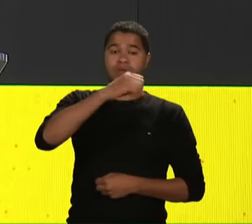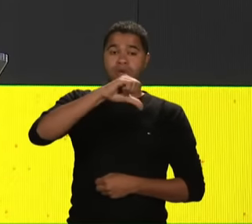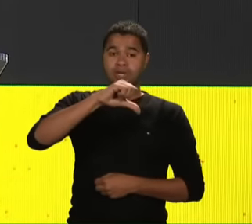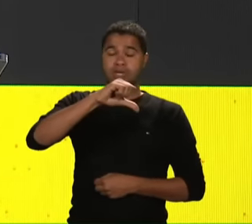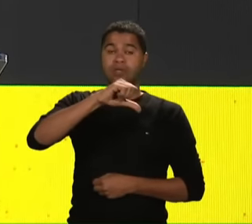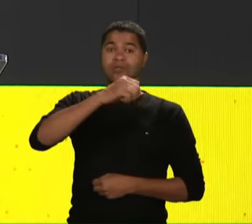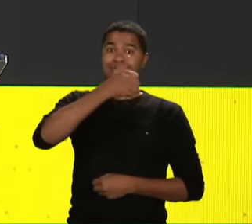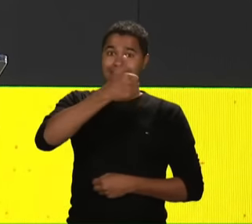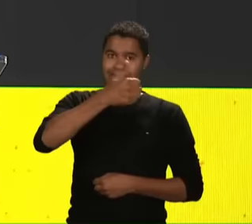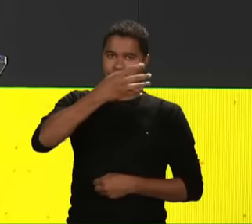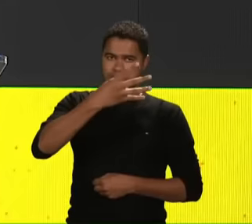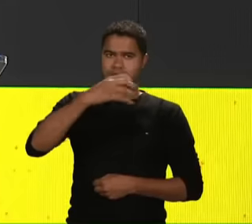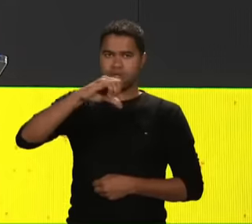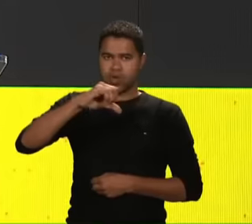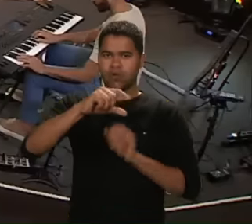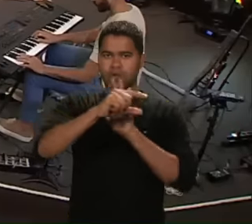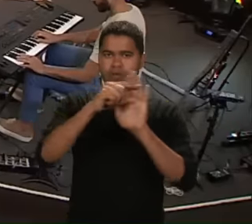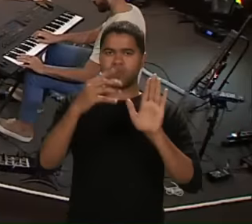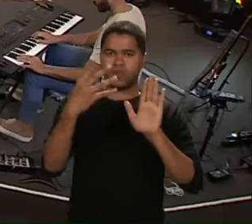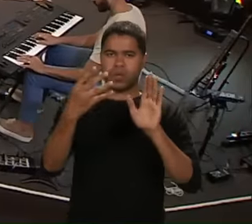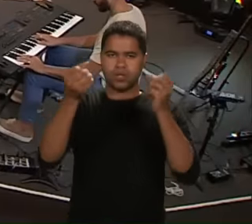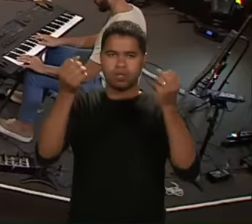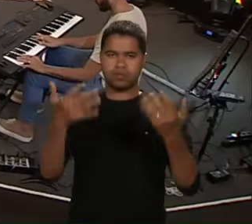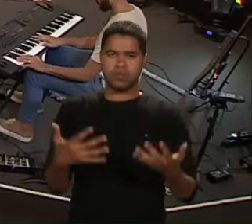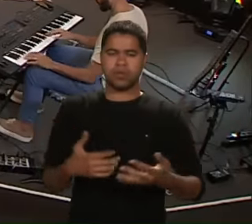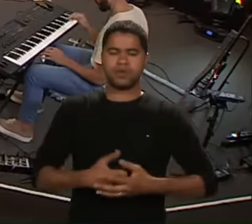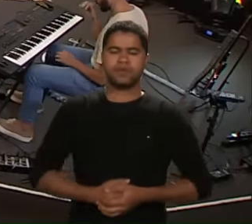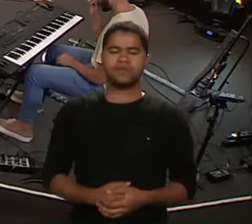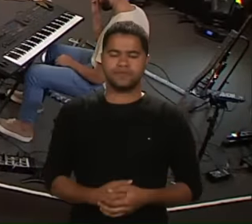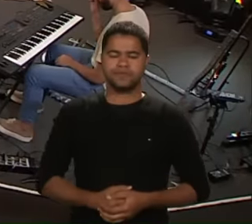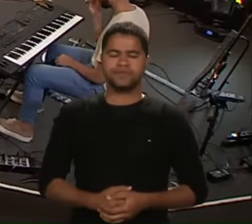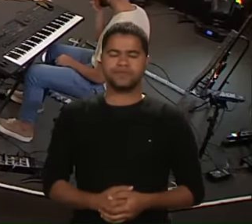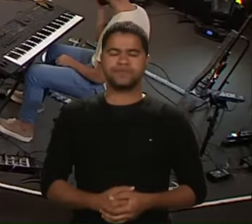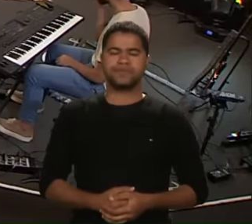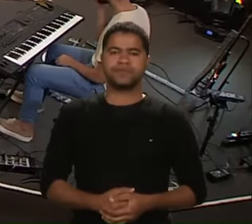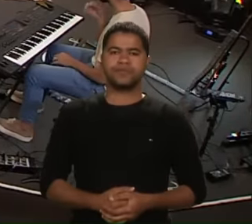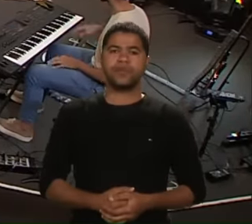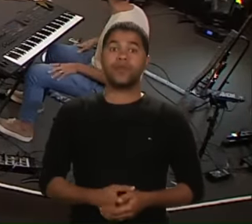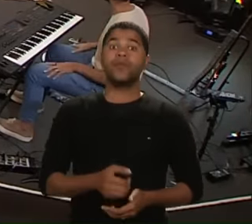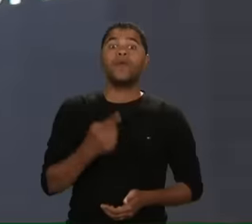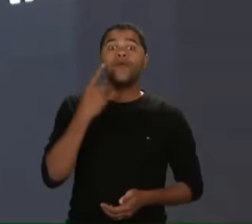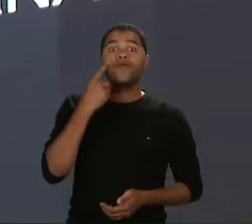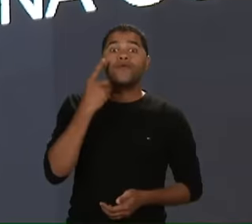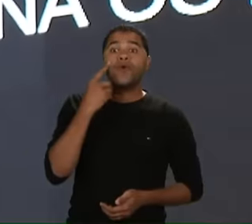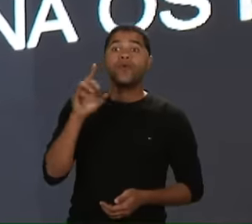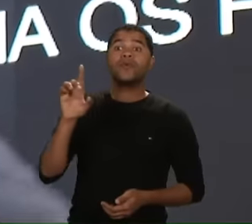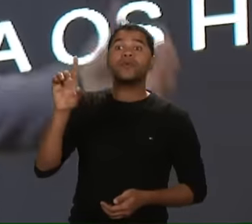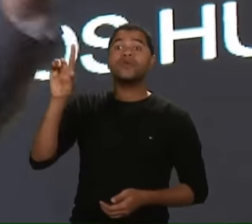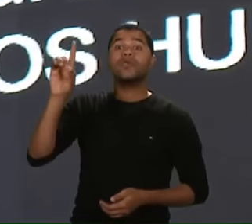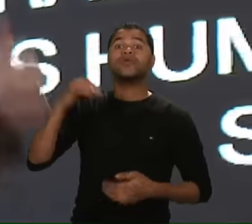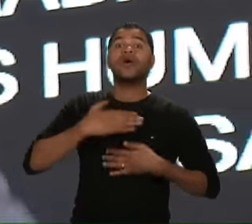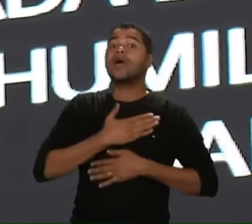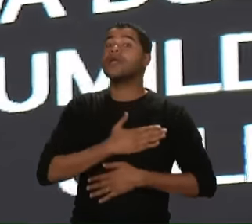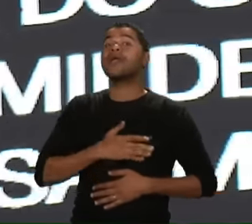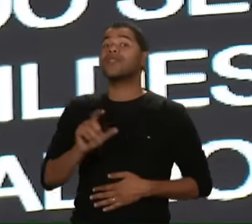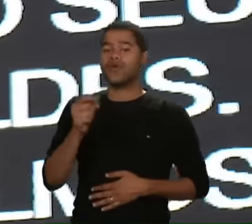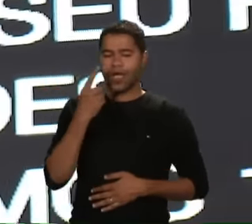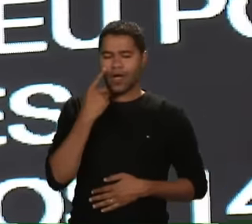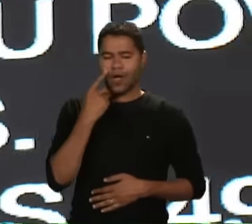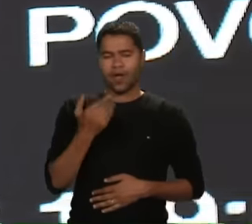4. Olha o que está escrito. Vamos conhecer o que Deus se agrada,